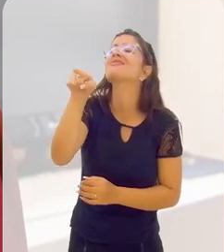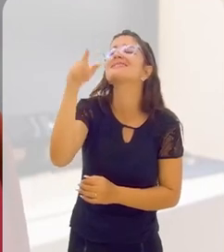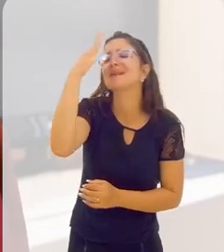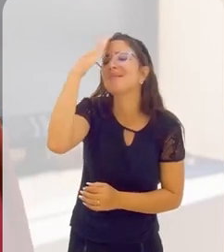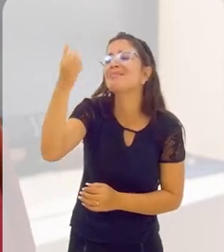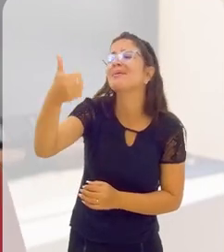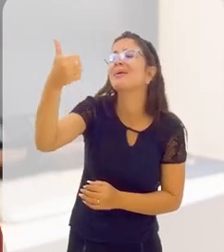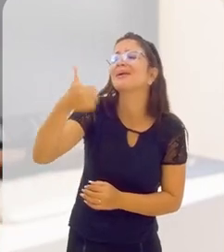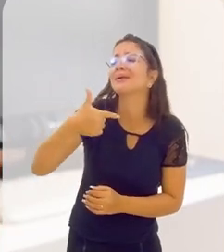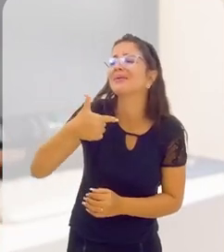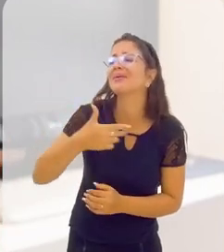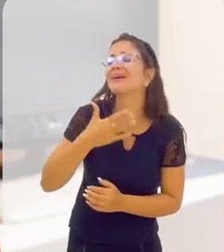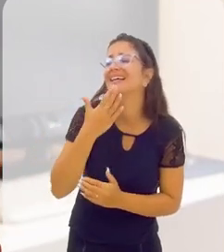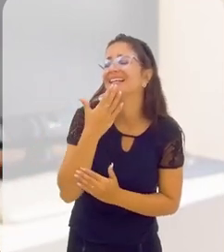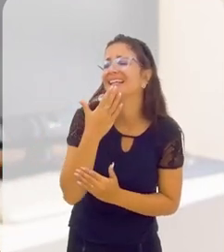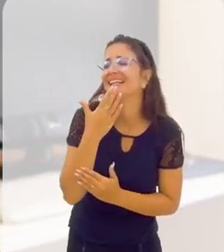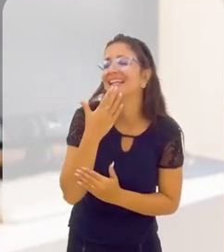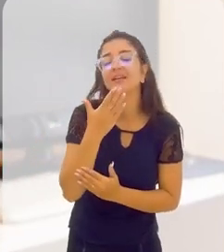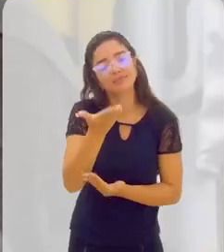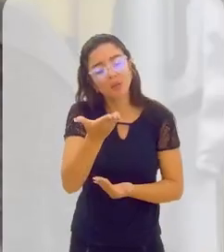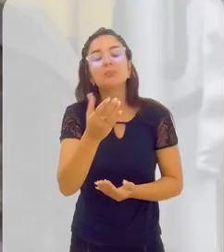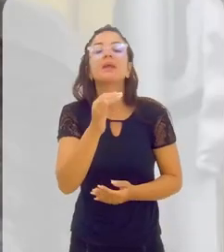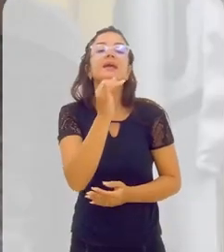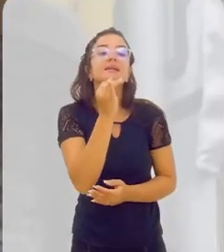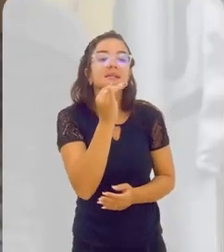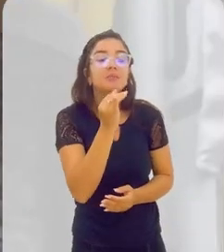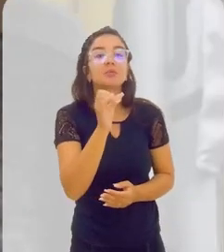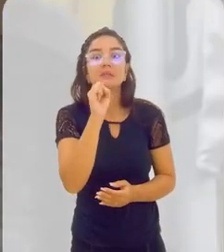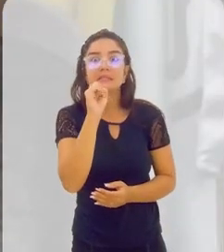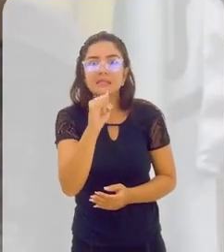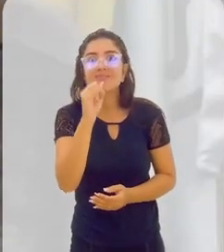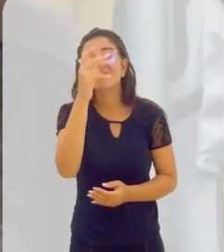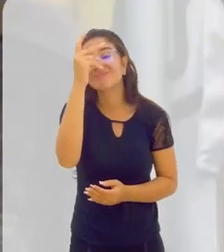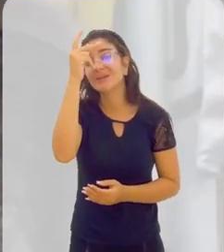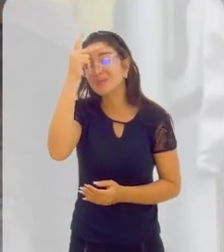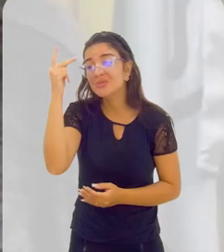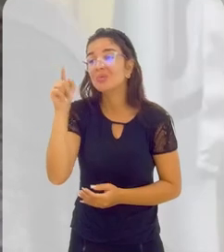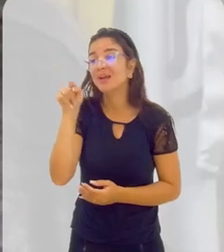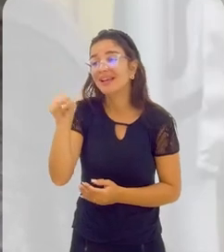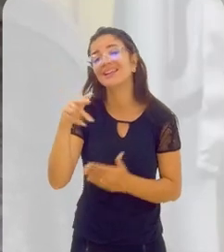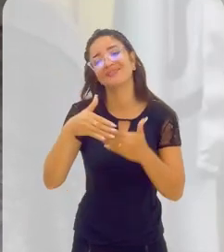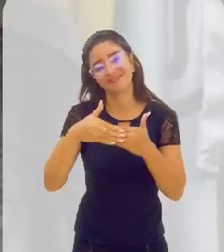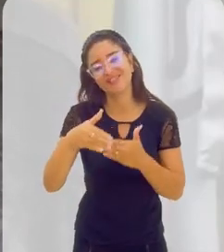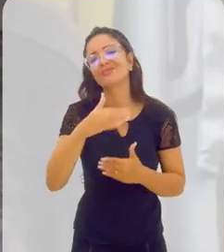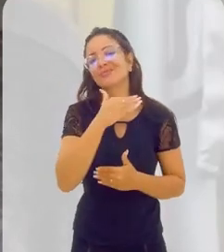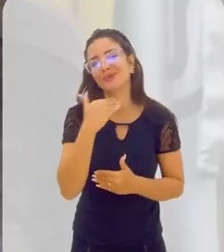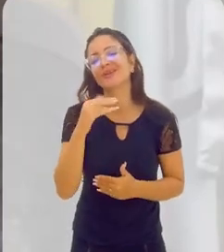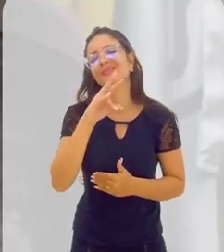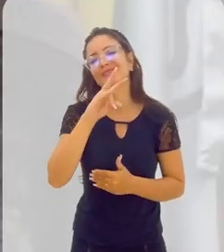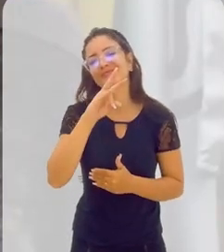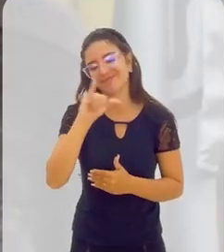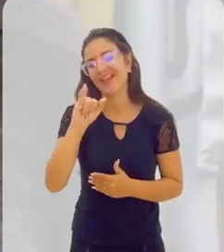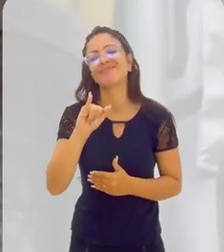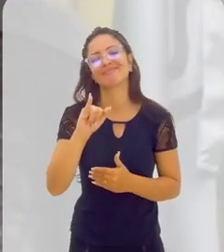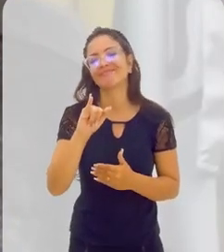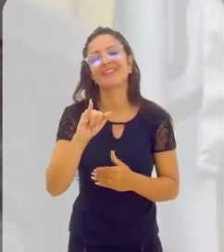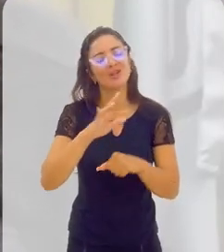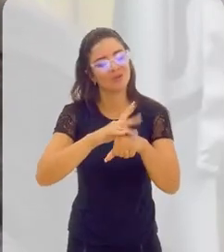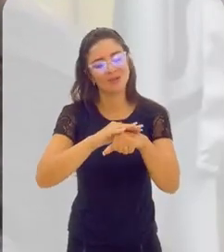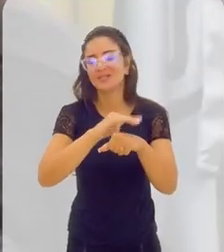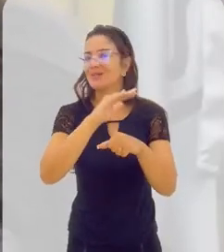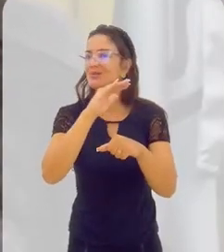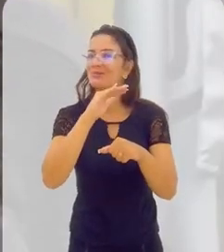Irene do que eu melhor tratamento quando você não tem mais possibilidades de cura Mas você dá